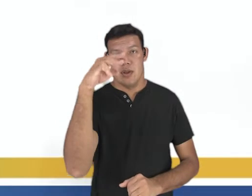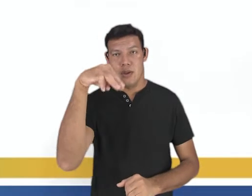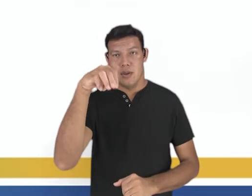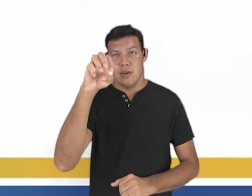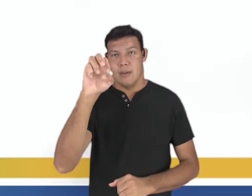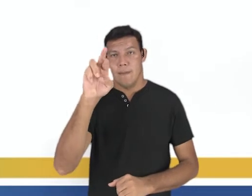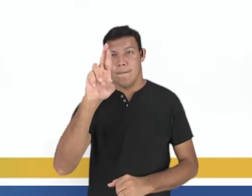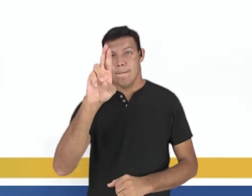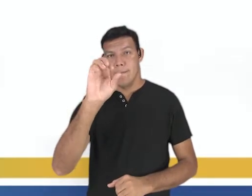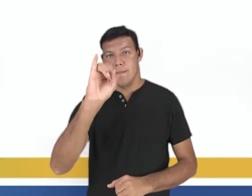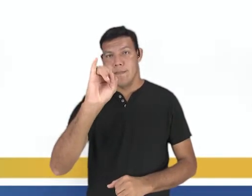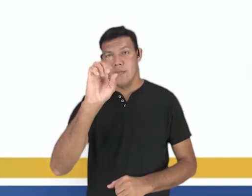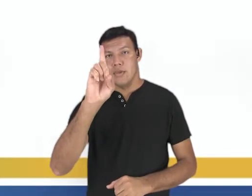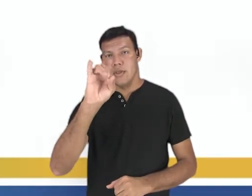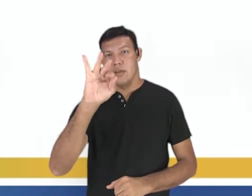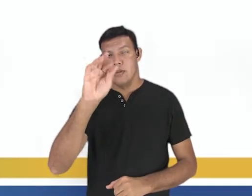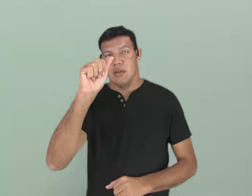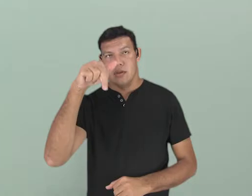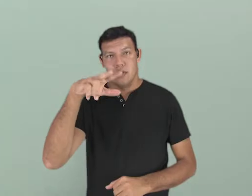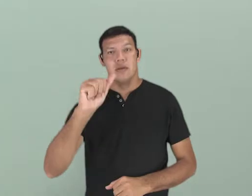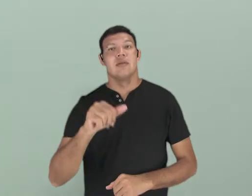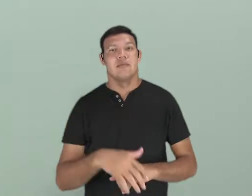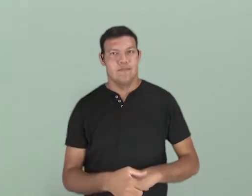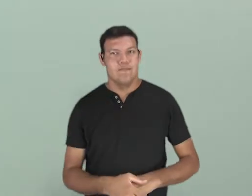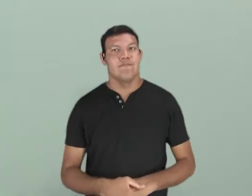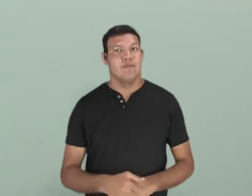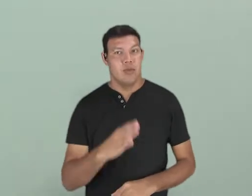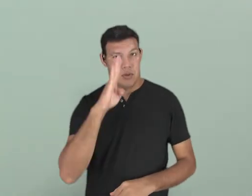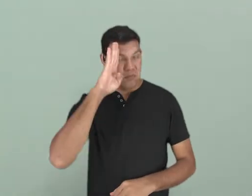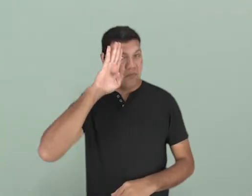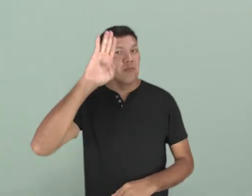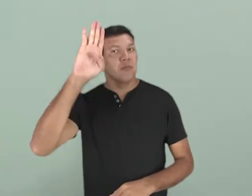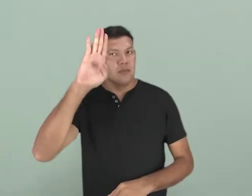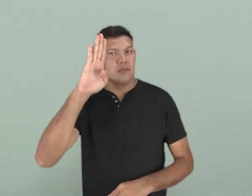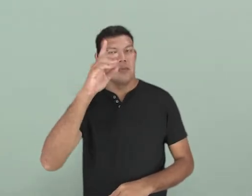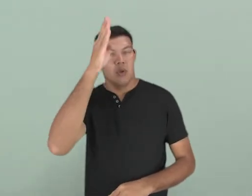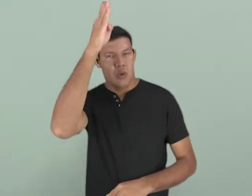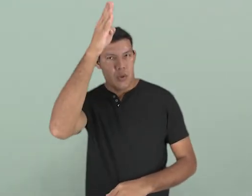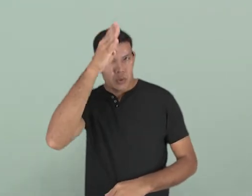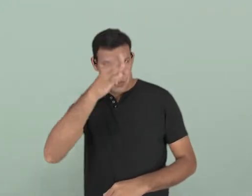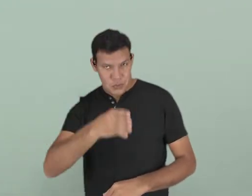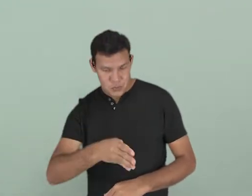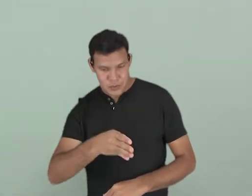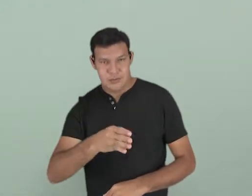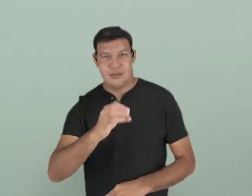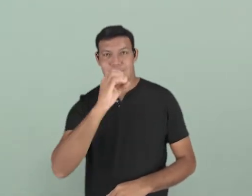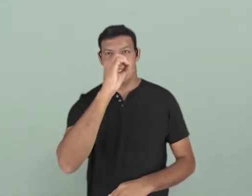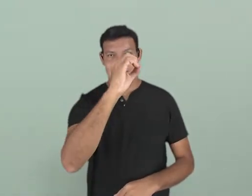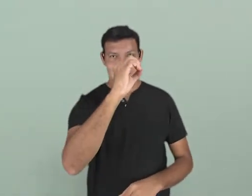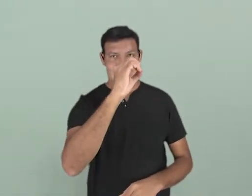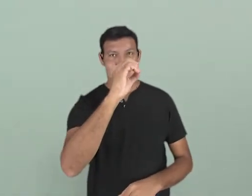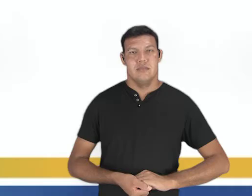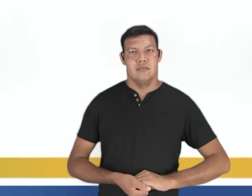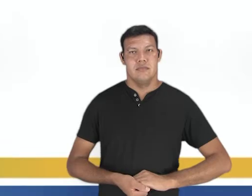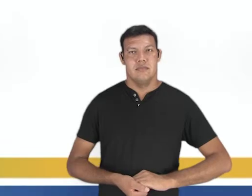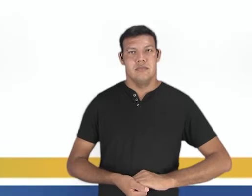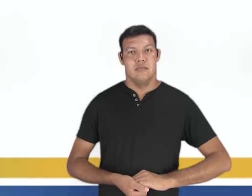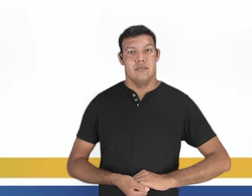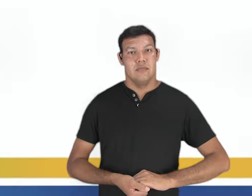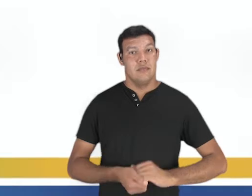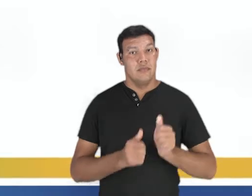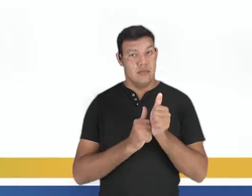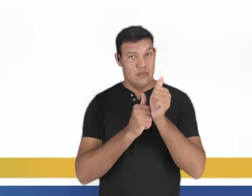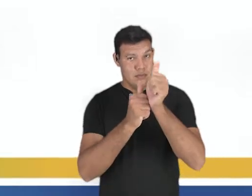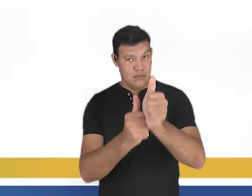por sinal, é o principal meridiano, que fica aí a 0 graus, ok?